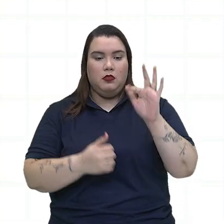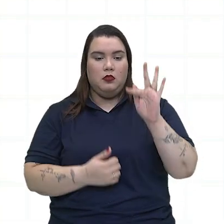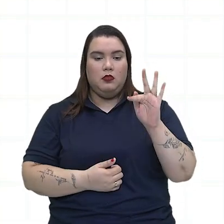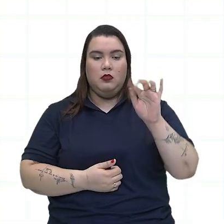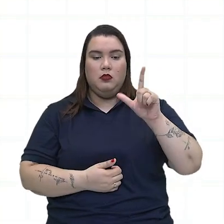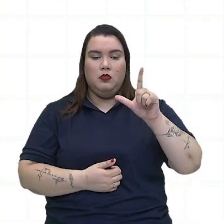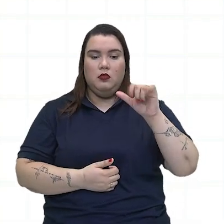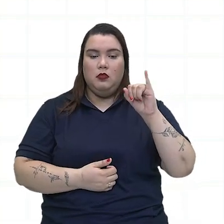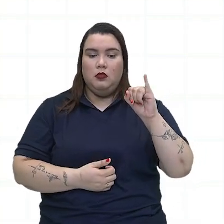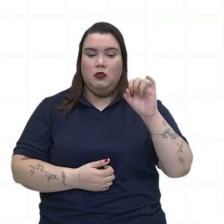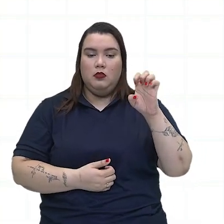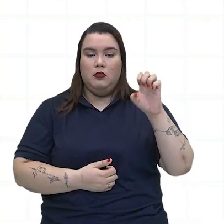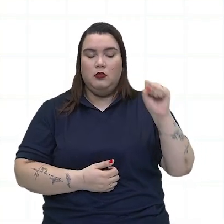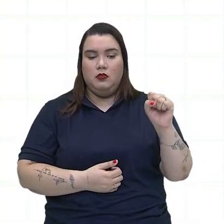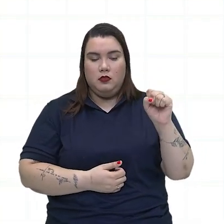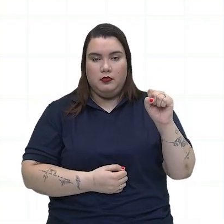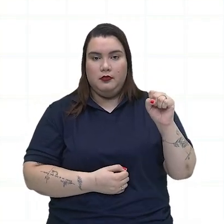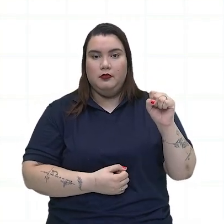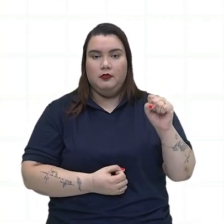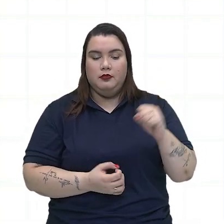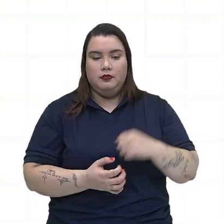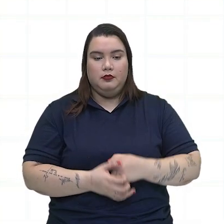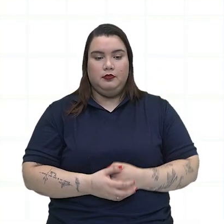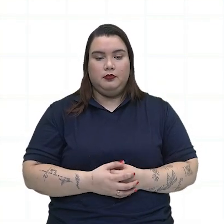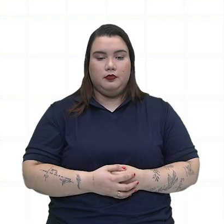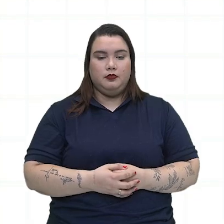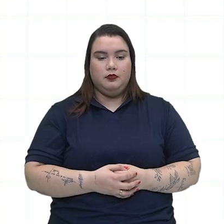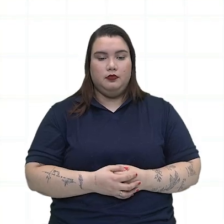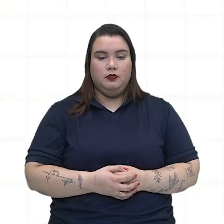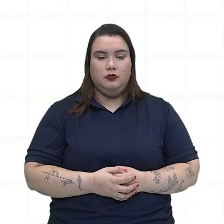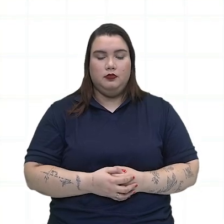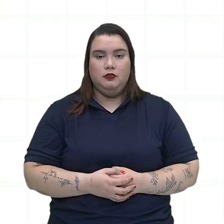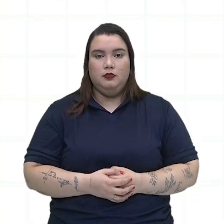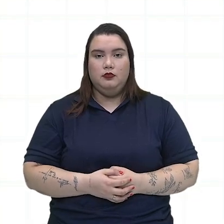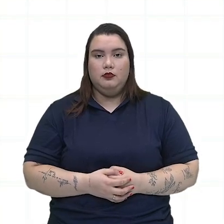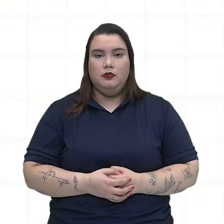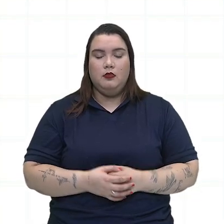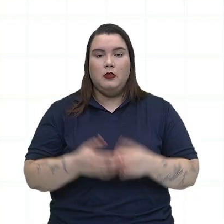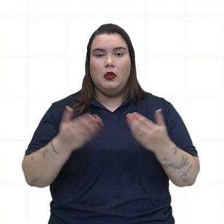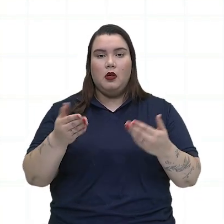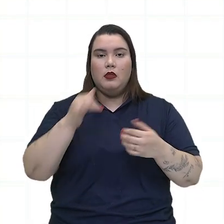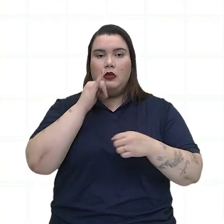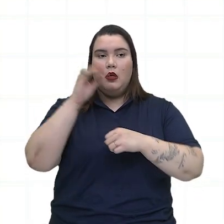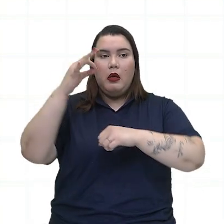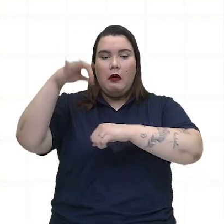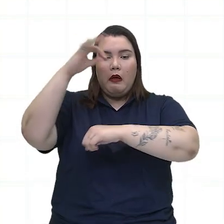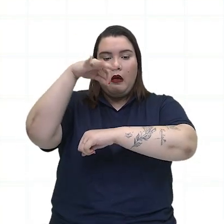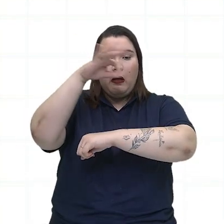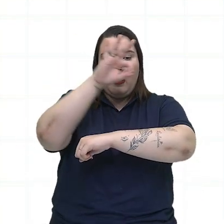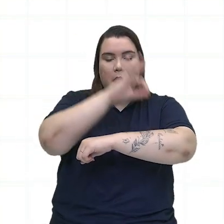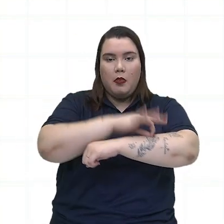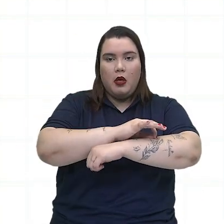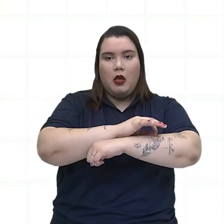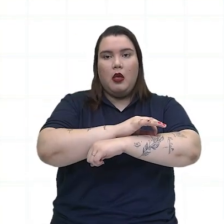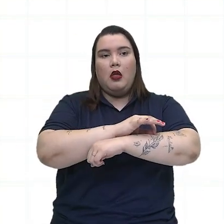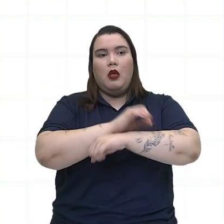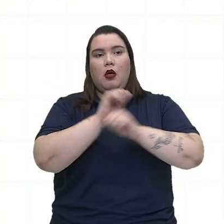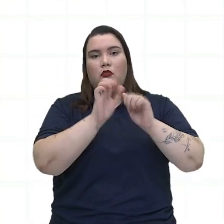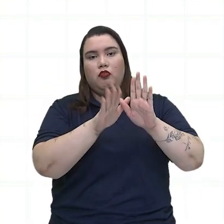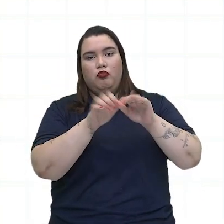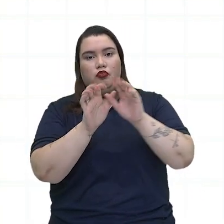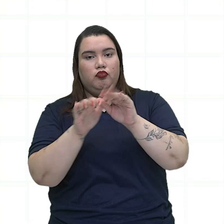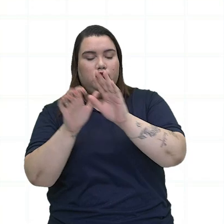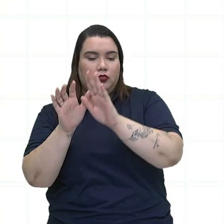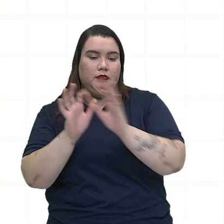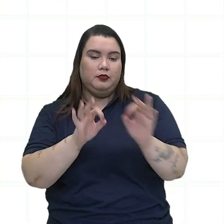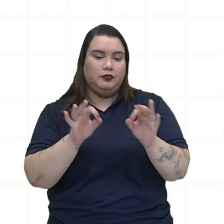bee flies. The bee flies. A abelha voa, né? A abelha, vamos treinar. Qual